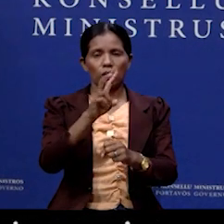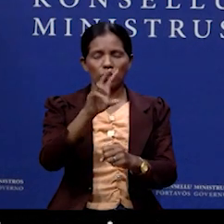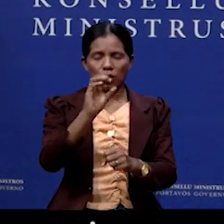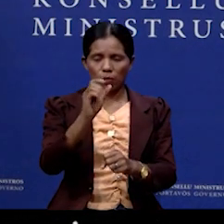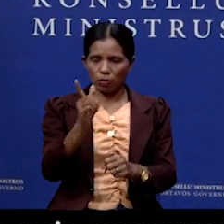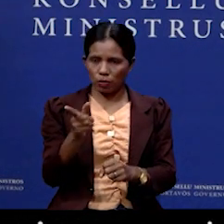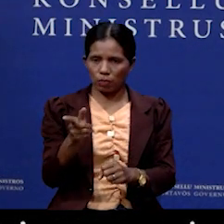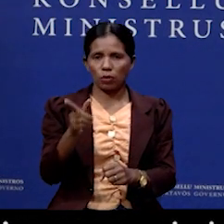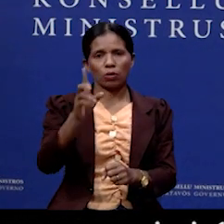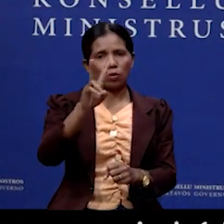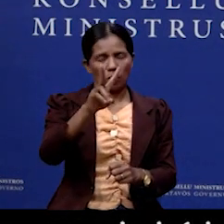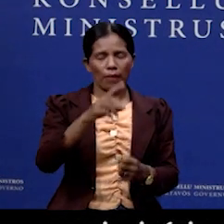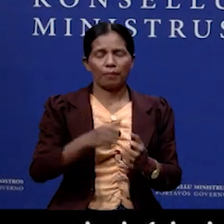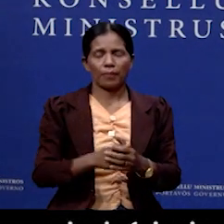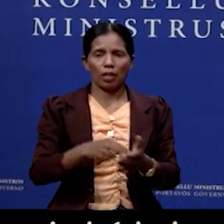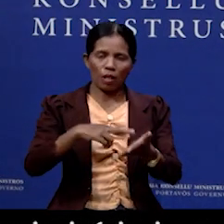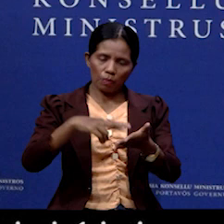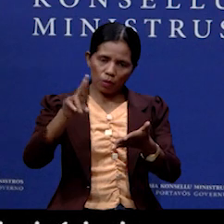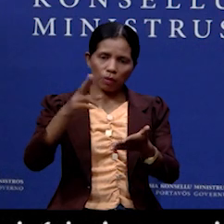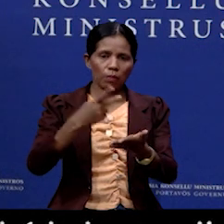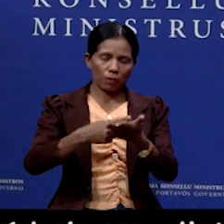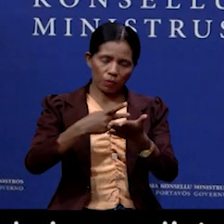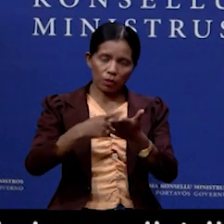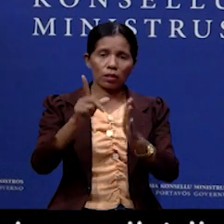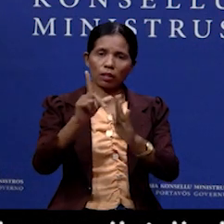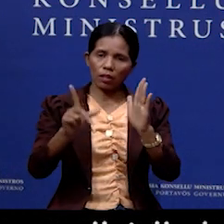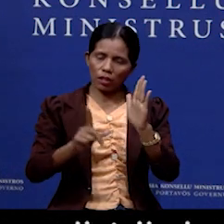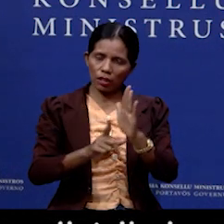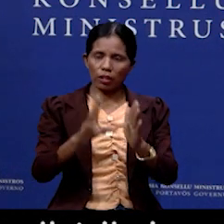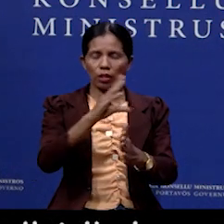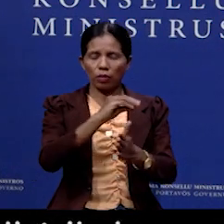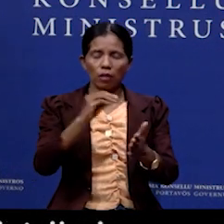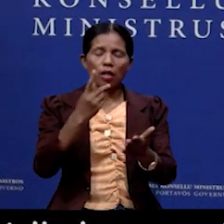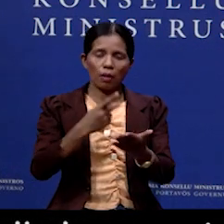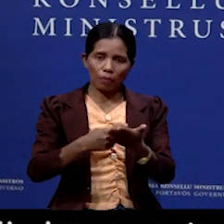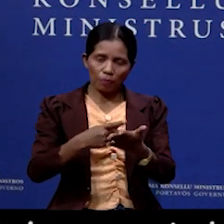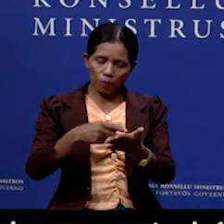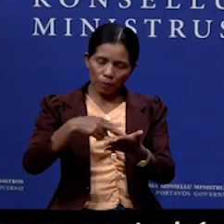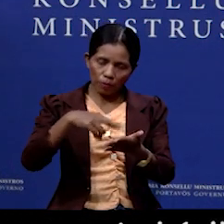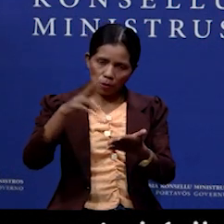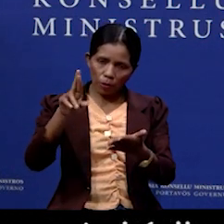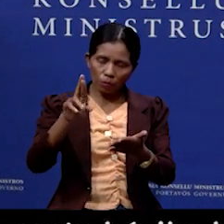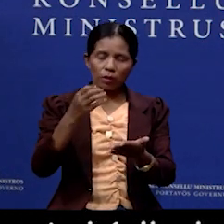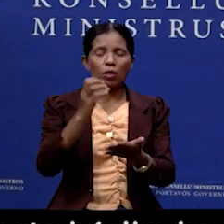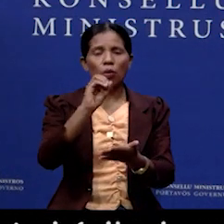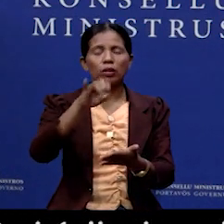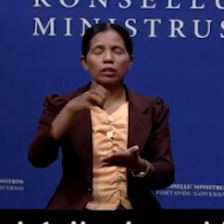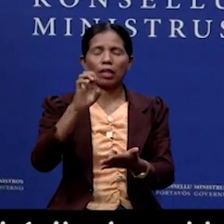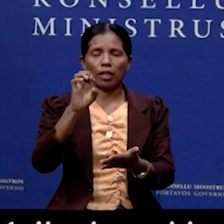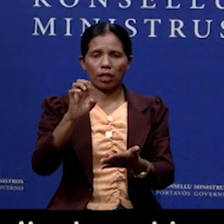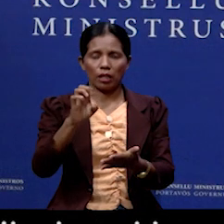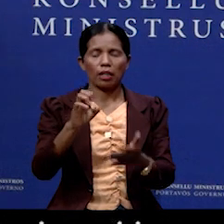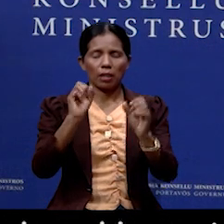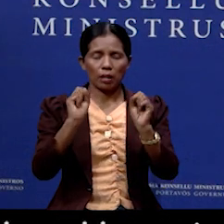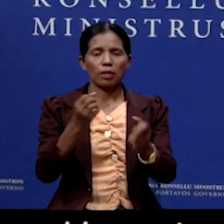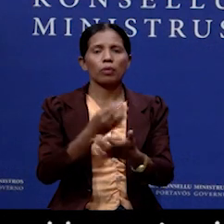2022. Aprova a proposta lei, não aprova mais nenhuma montante. Hoje é nenhuma montante, mas fixa na